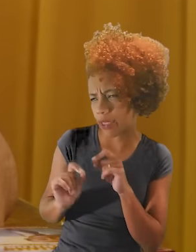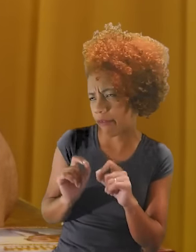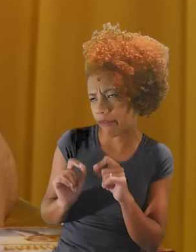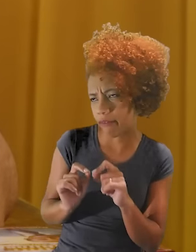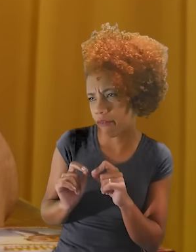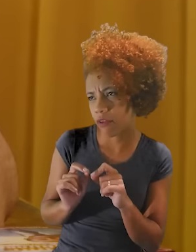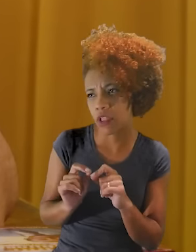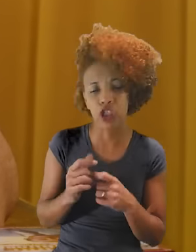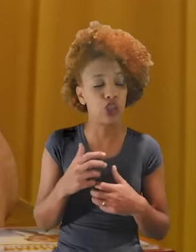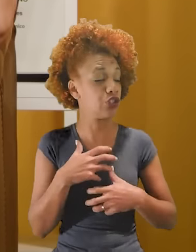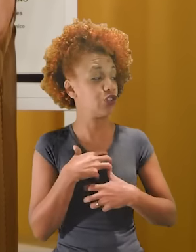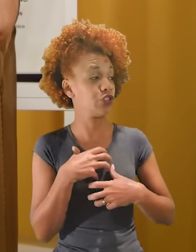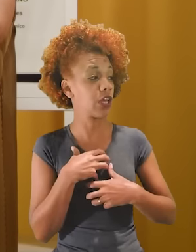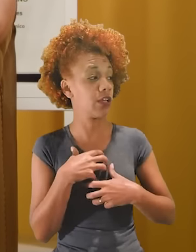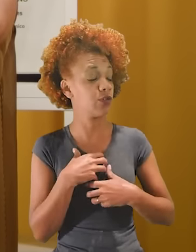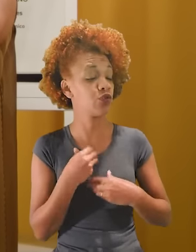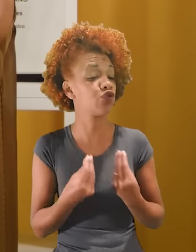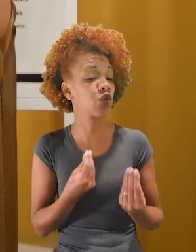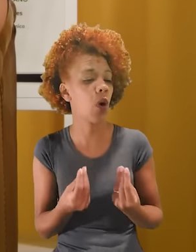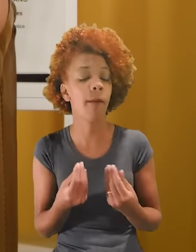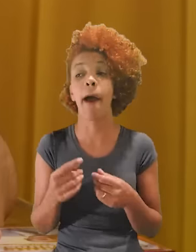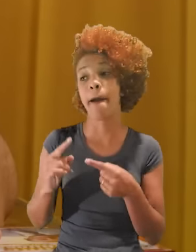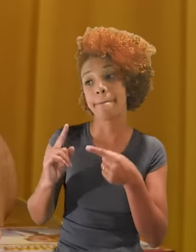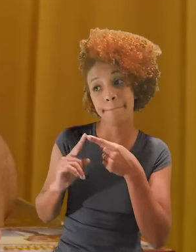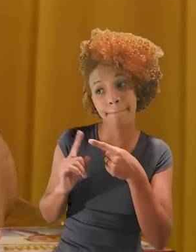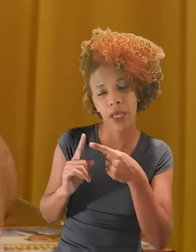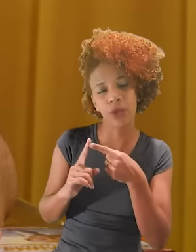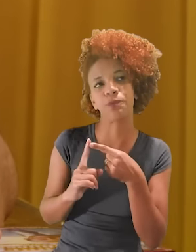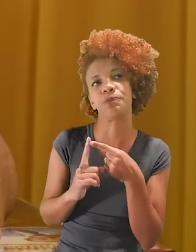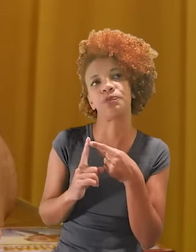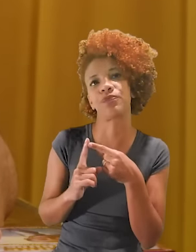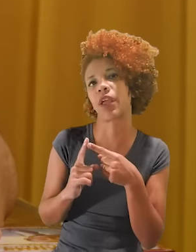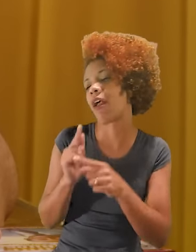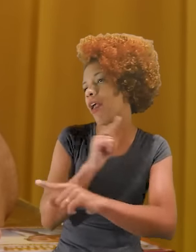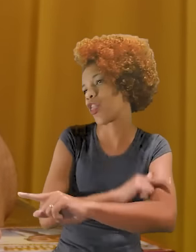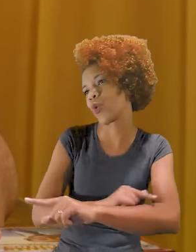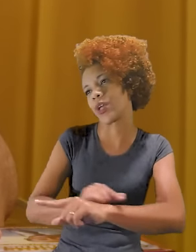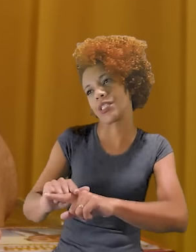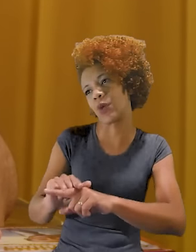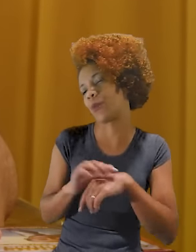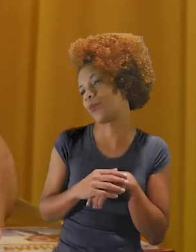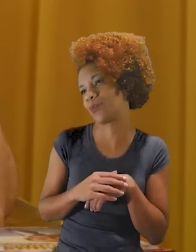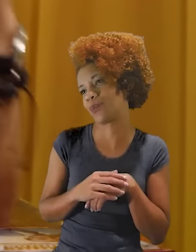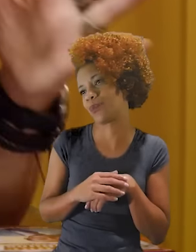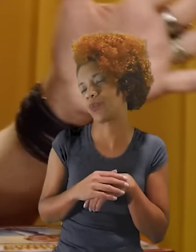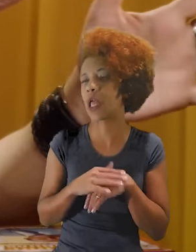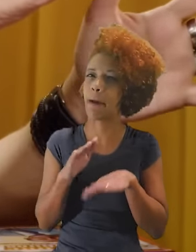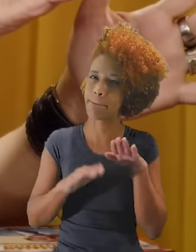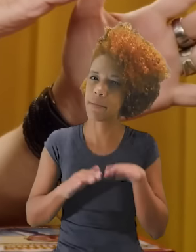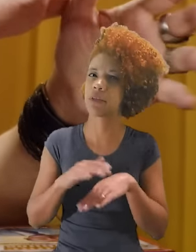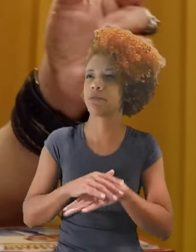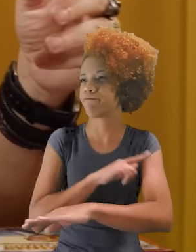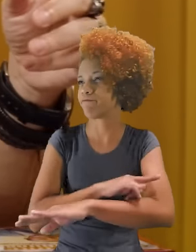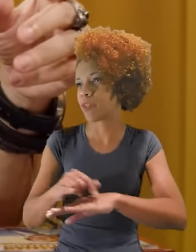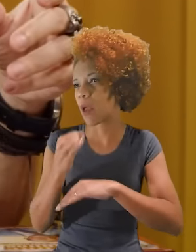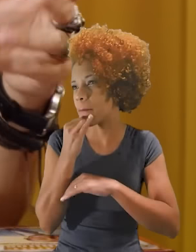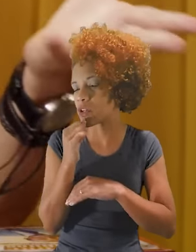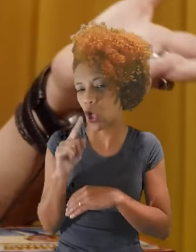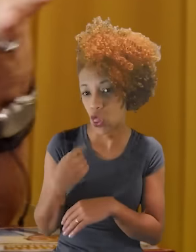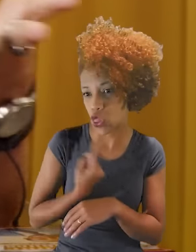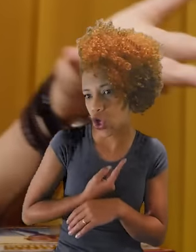quê? De jeito de lidar. Primeira com... coisa, tá? Primeira coisa, cara, é educação. Mais ou menos na linha, por